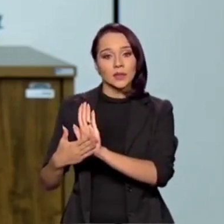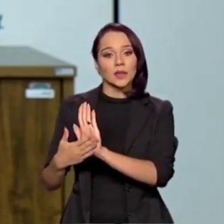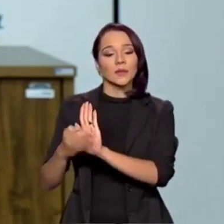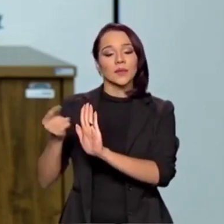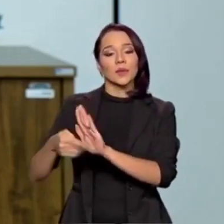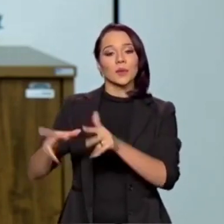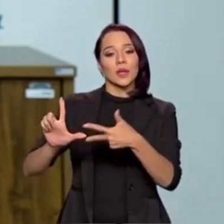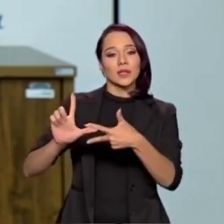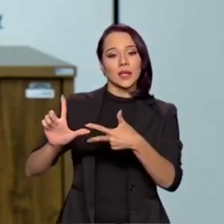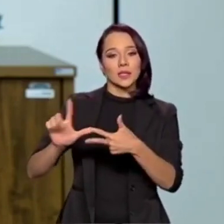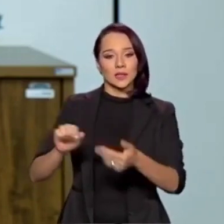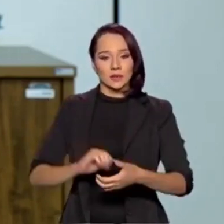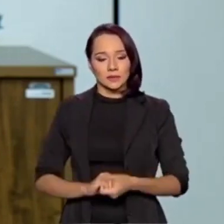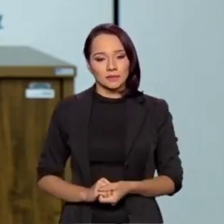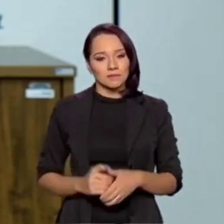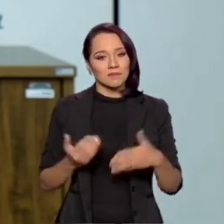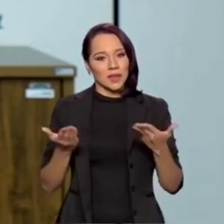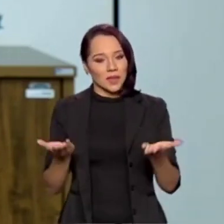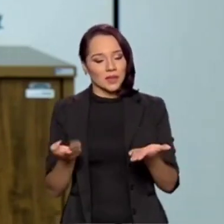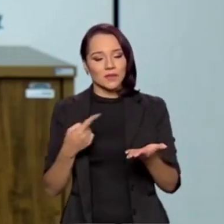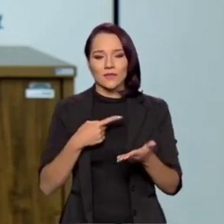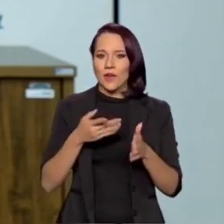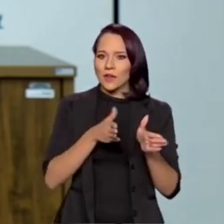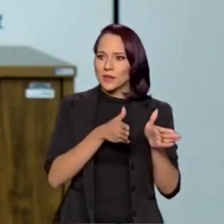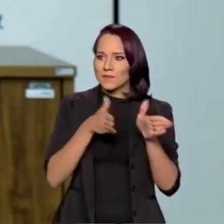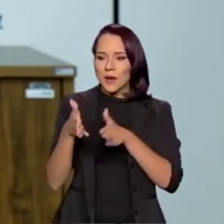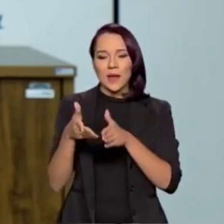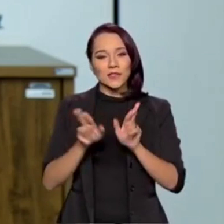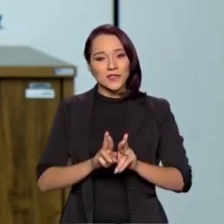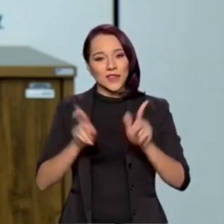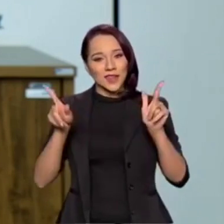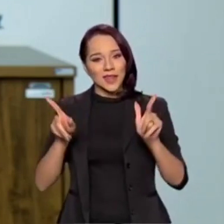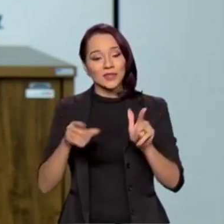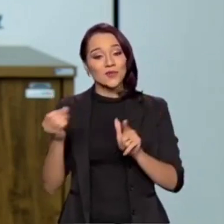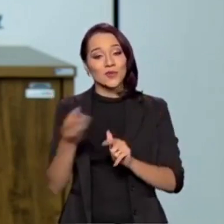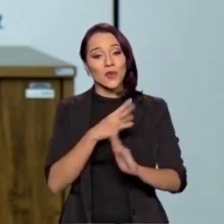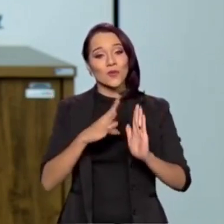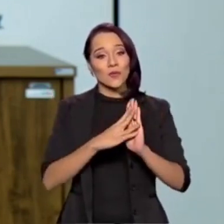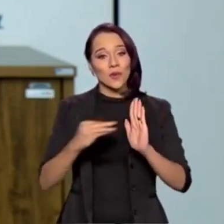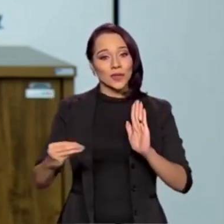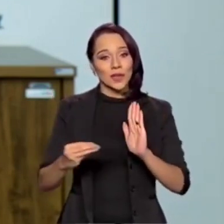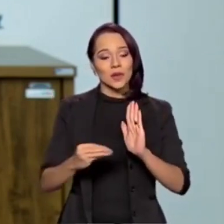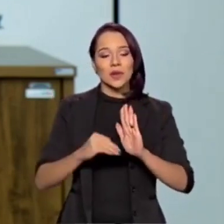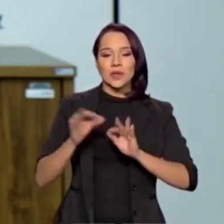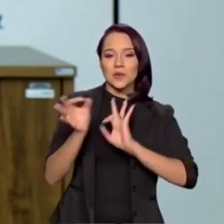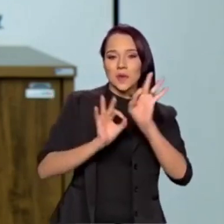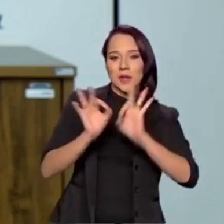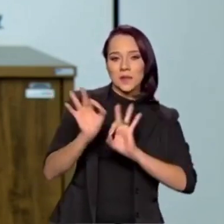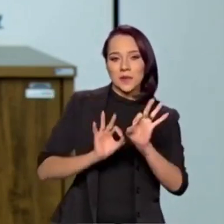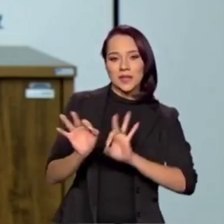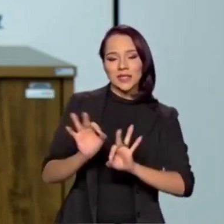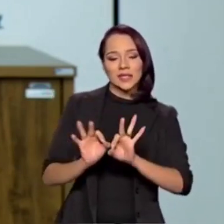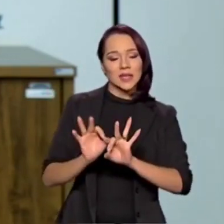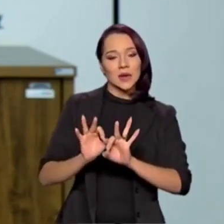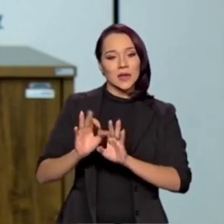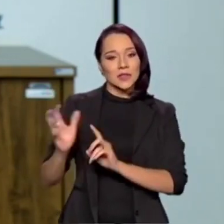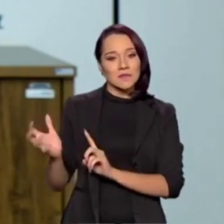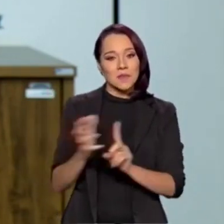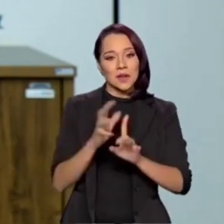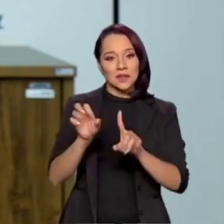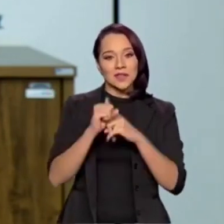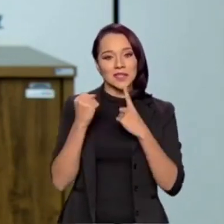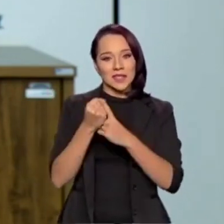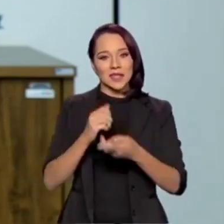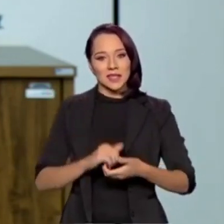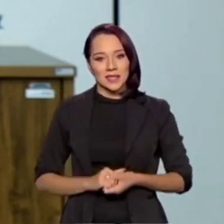do Legislativo. Isso foi uma tramitação diferenciada, um novo modelo de uma construção de forte impacto na